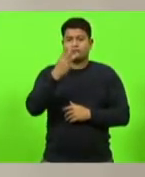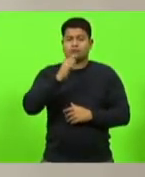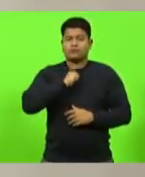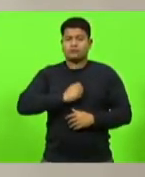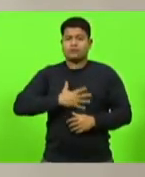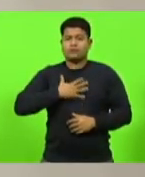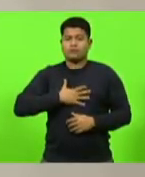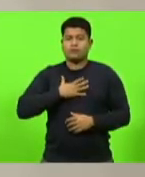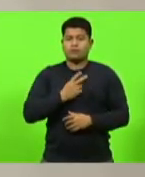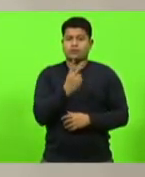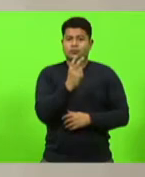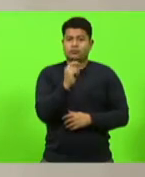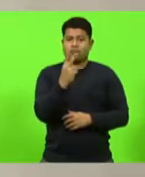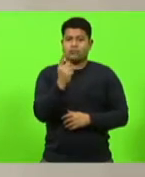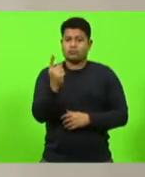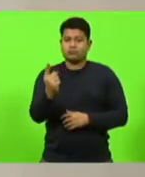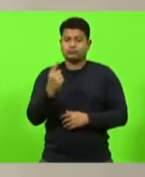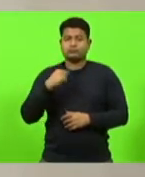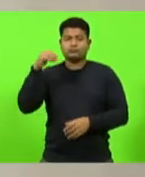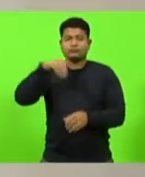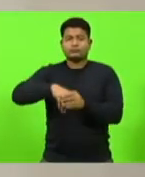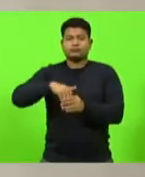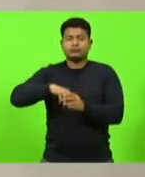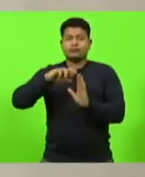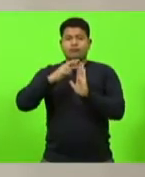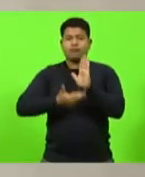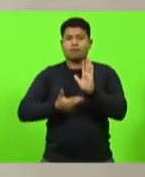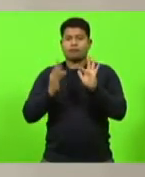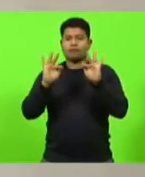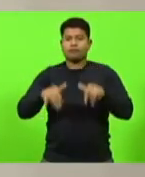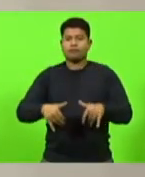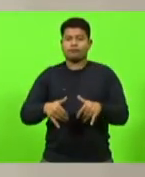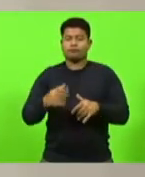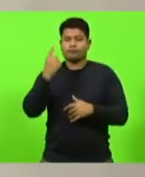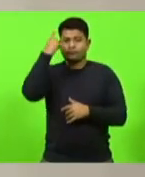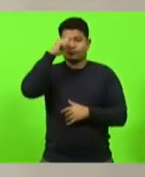3/8/2021, votação do relatório conclusivo. Dia